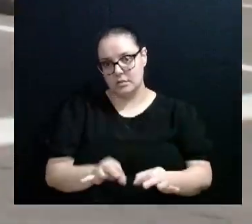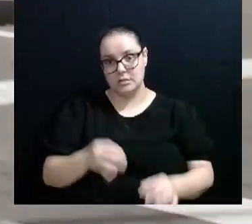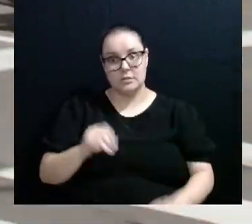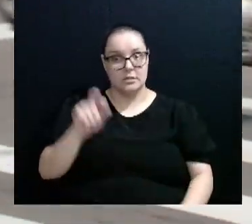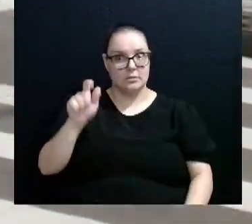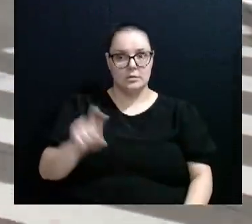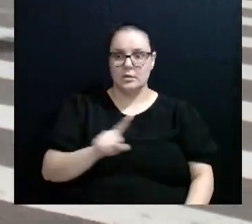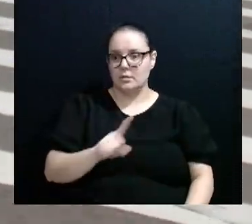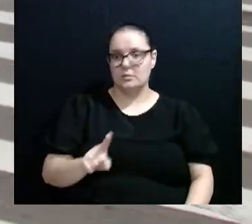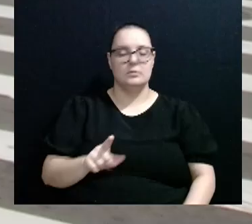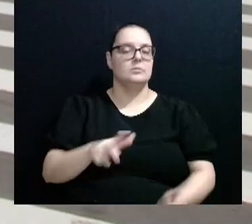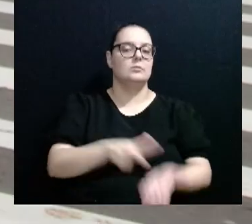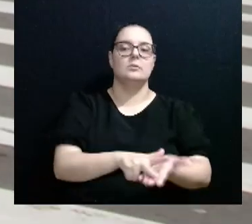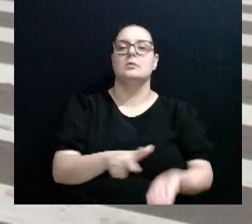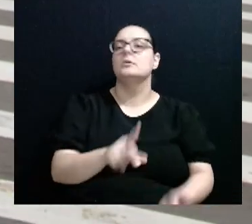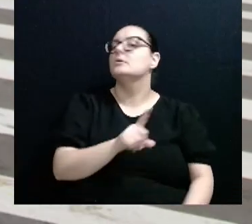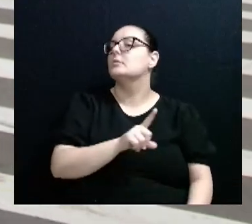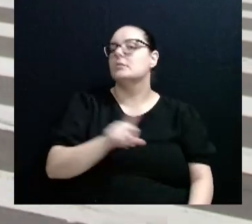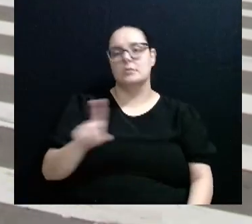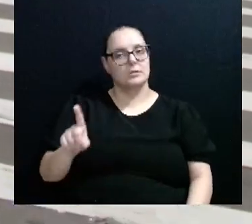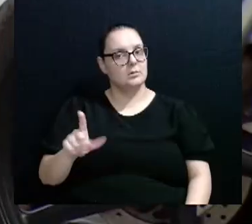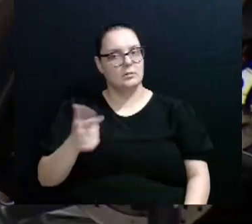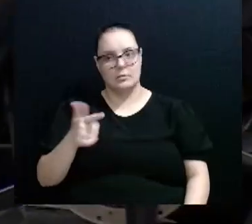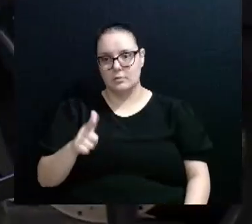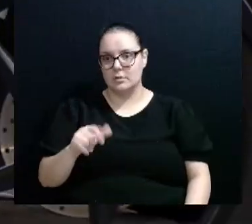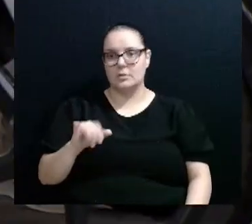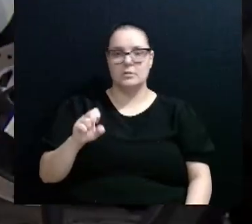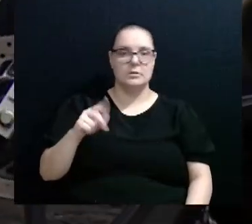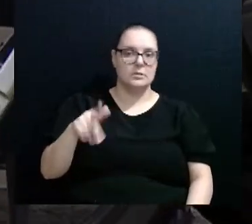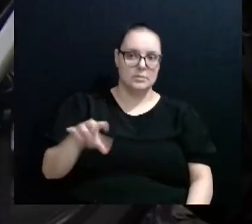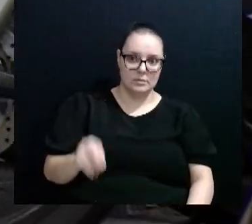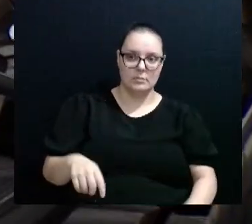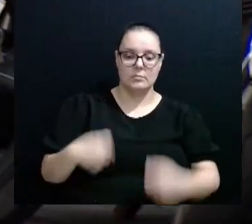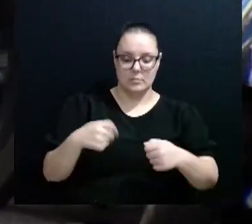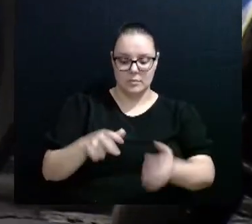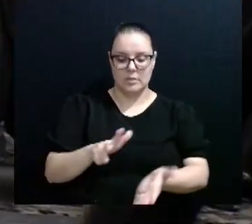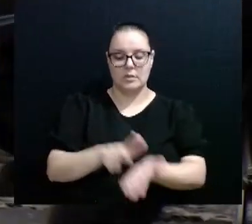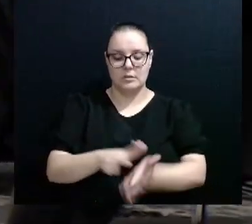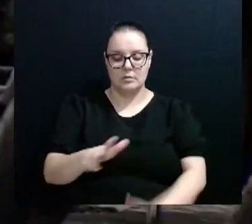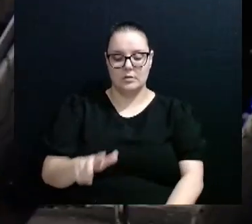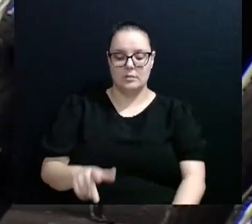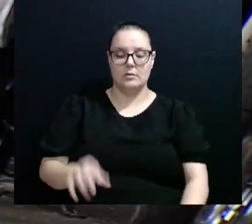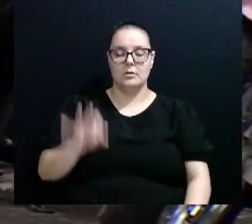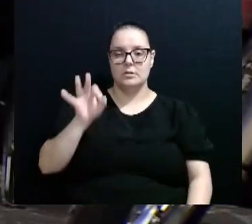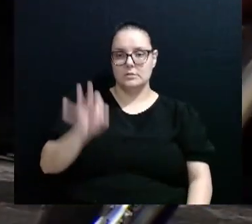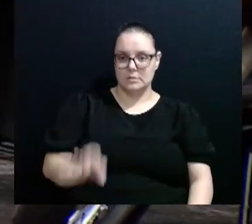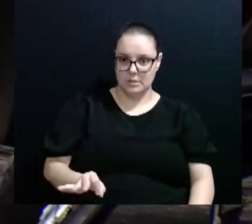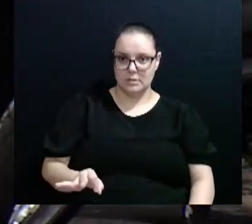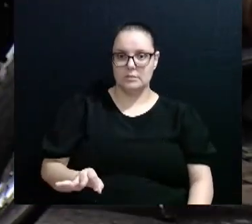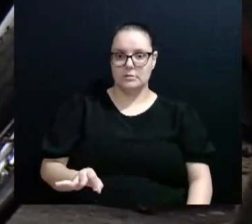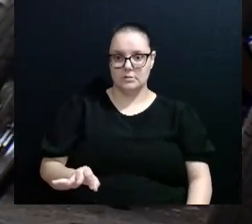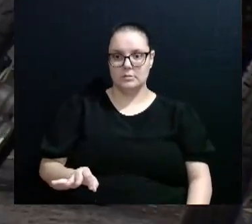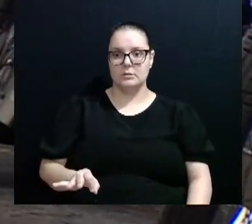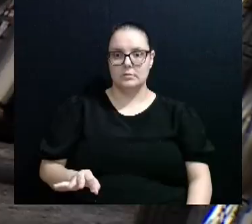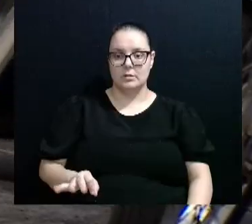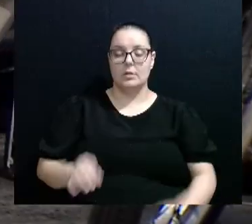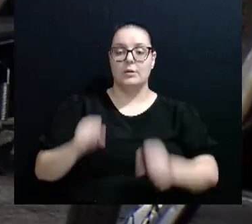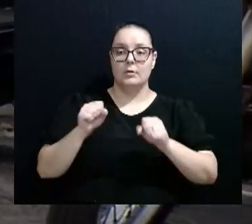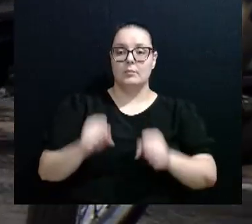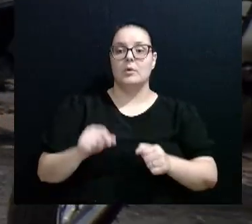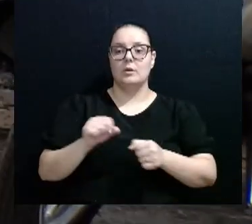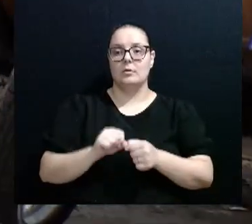regularizada, não vai haver a isenção. É necessário que ela esteja devidamente regularizada para que ela possa fazer uso do